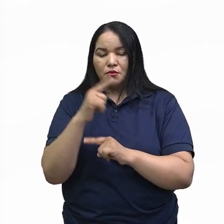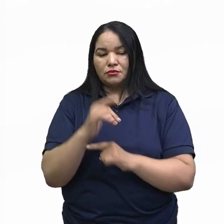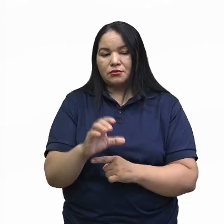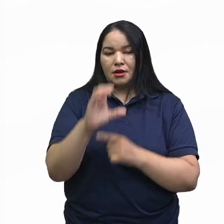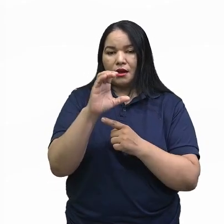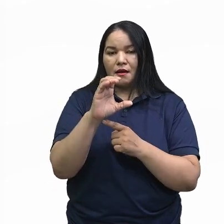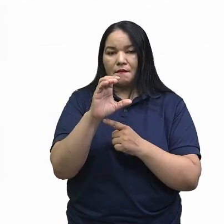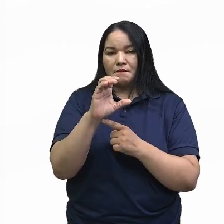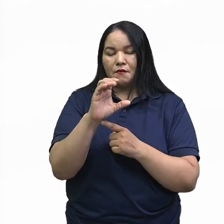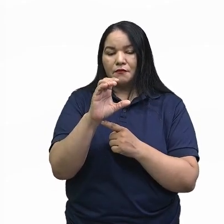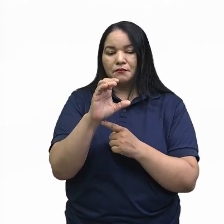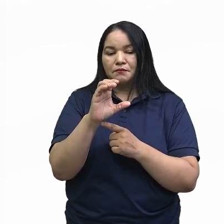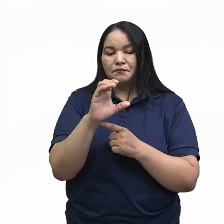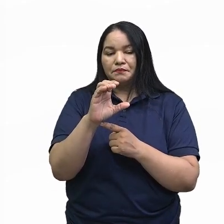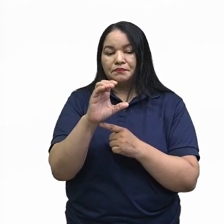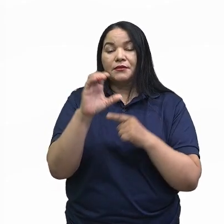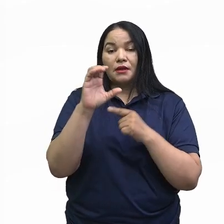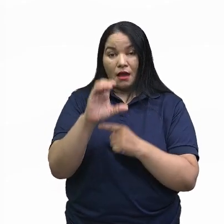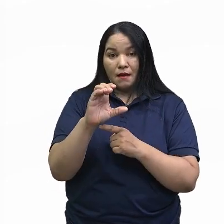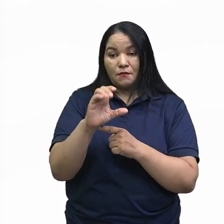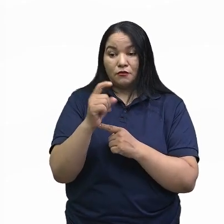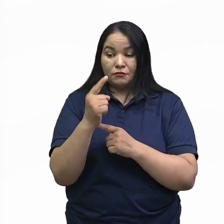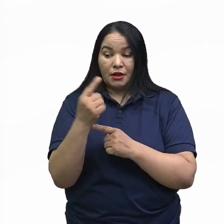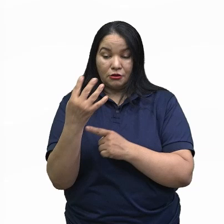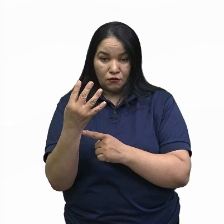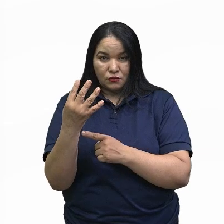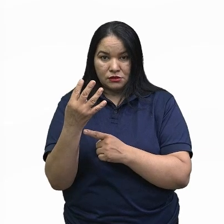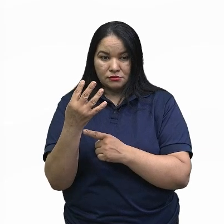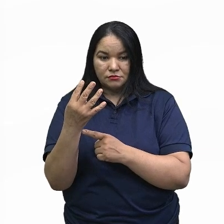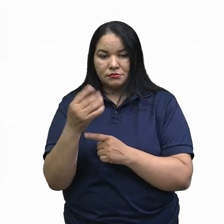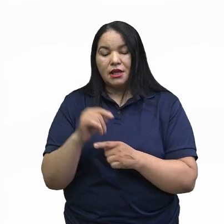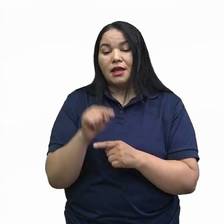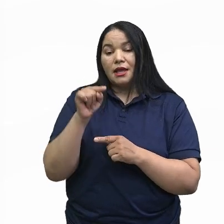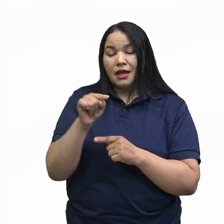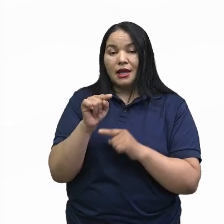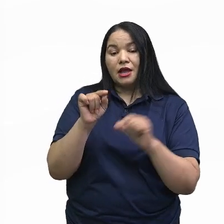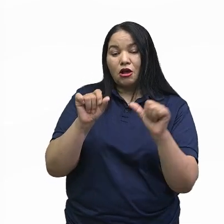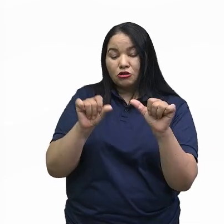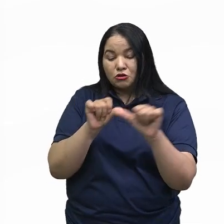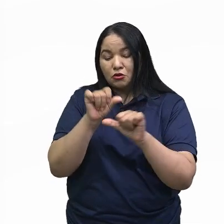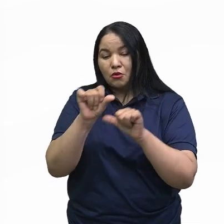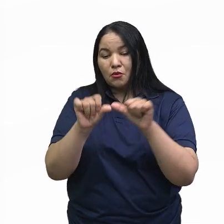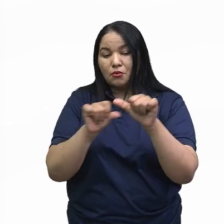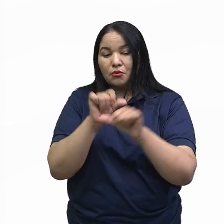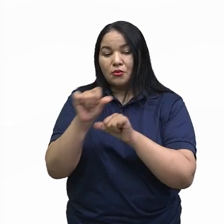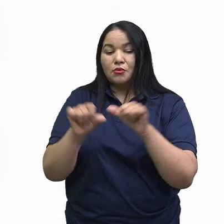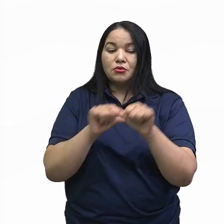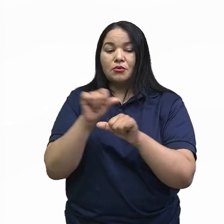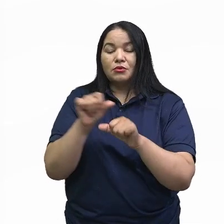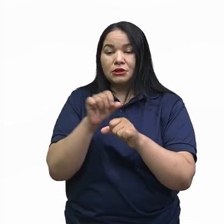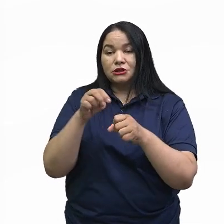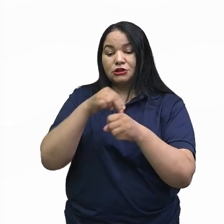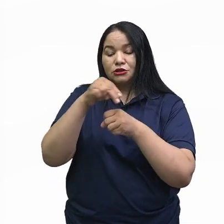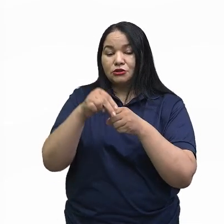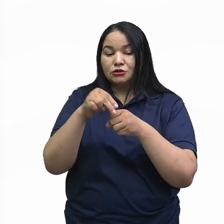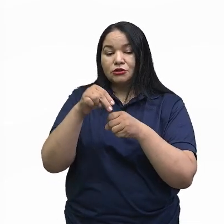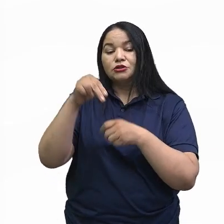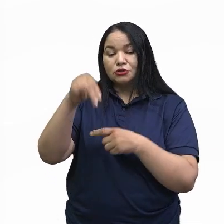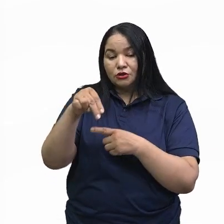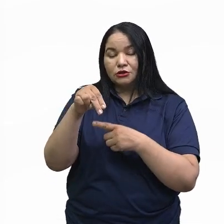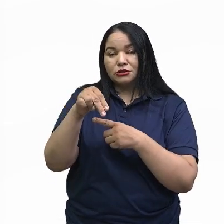olha. O carbono 14, ele decai em nitrogênio 14 a partir de uma emissão